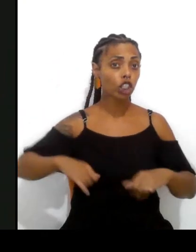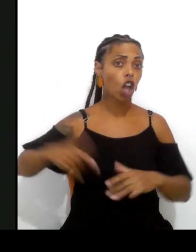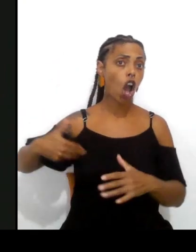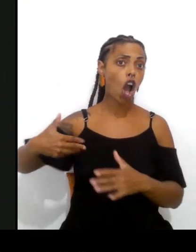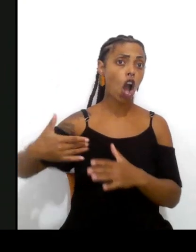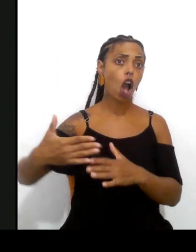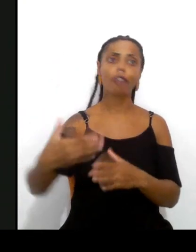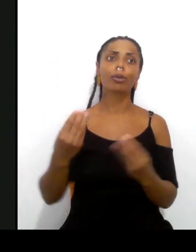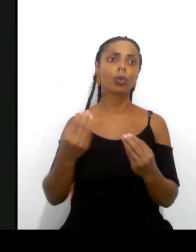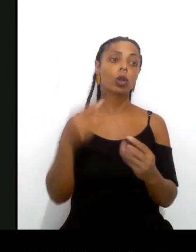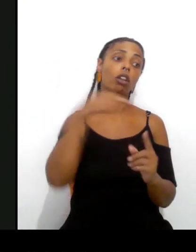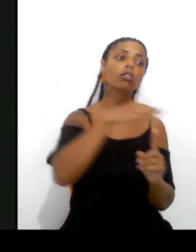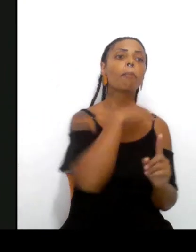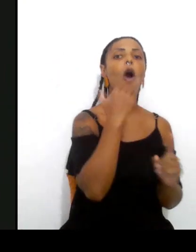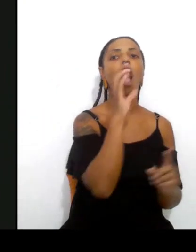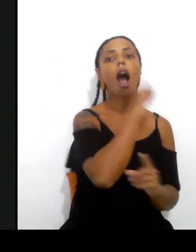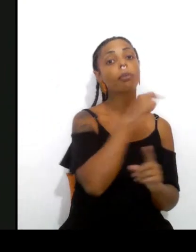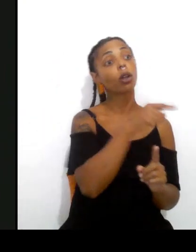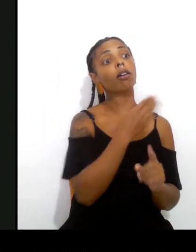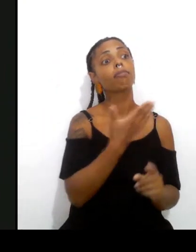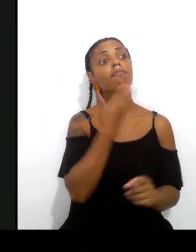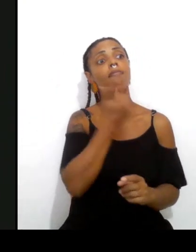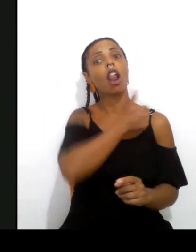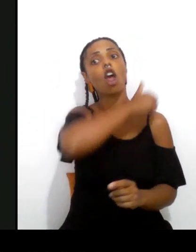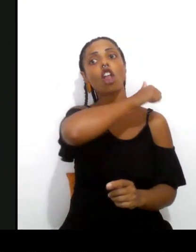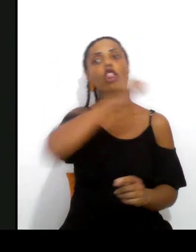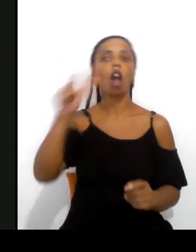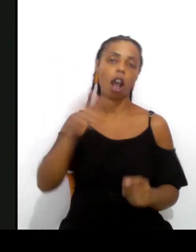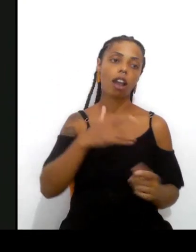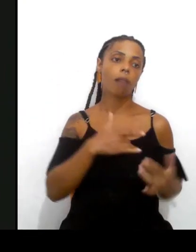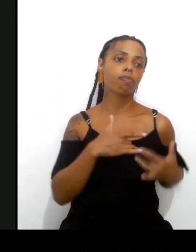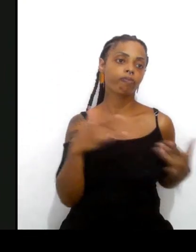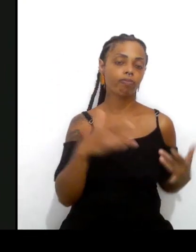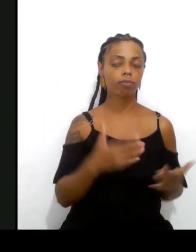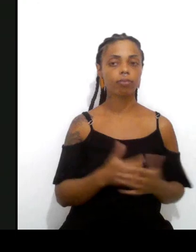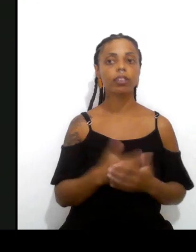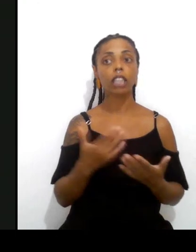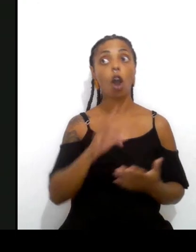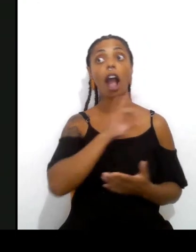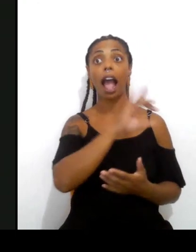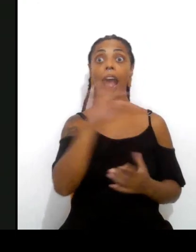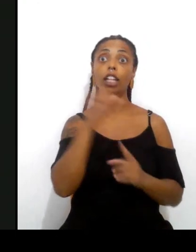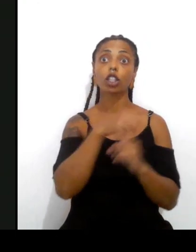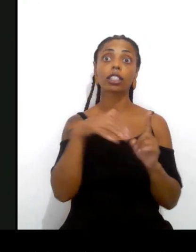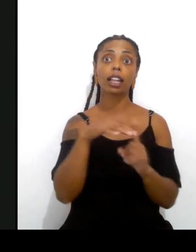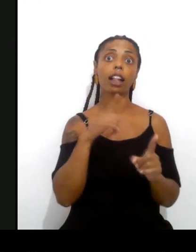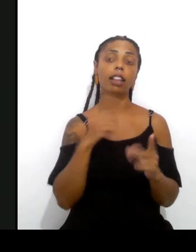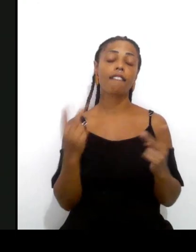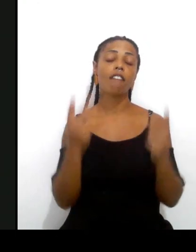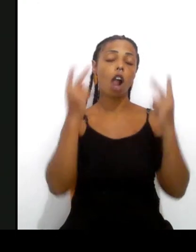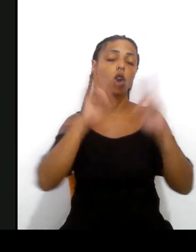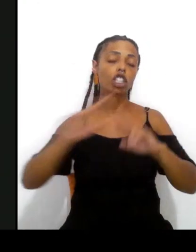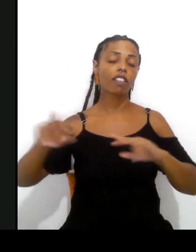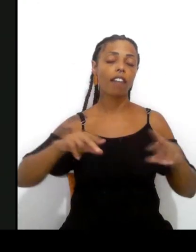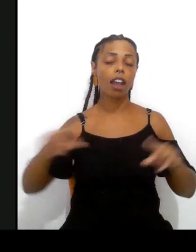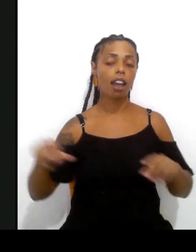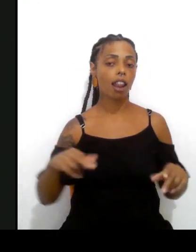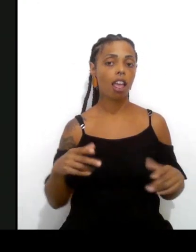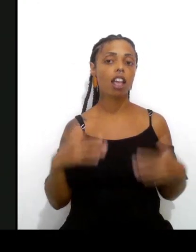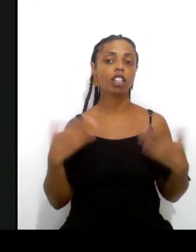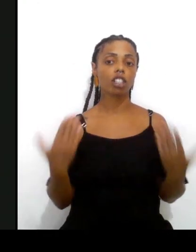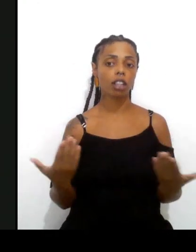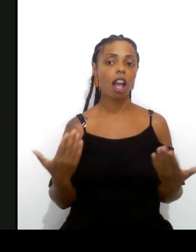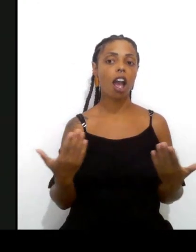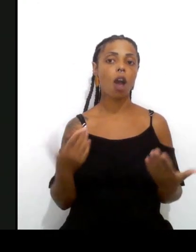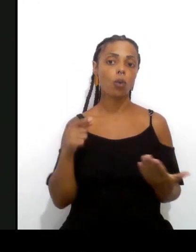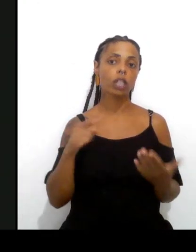entre outras coisas chega a conclusão de cada sociedade tem os seus valores e isso então portanto é uma primeira